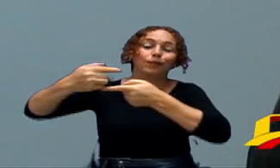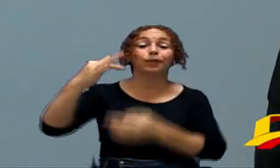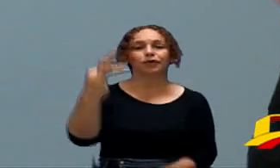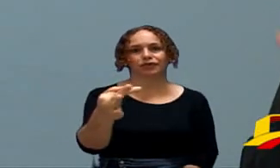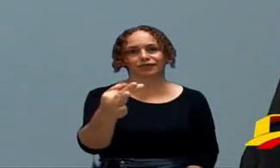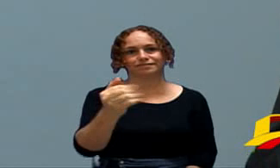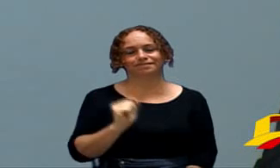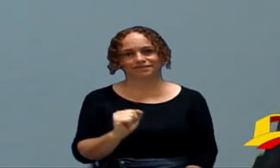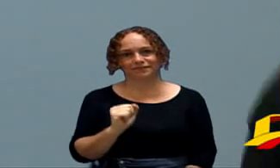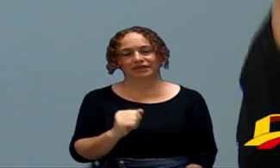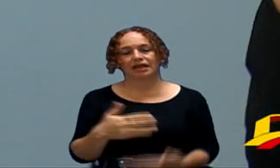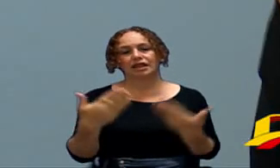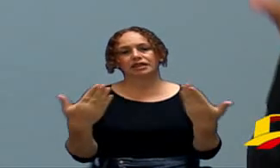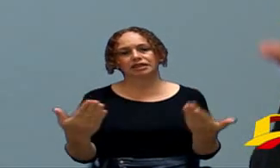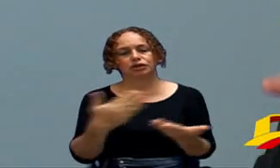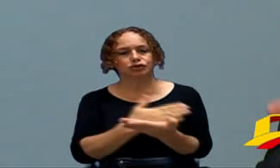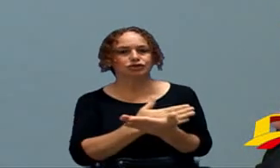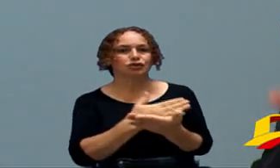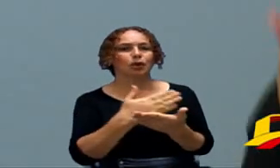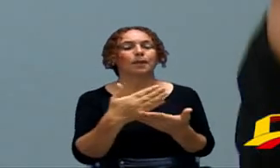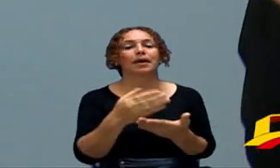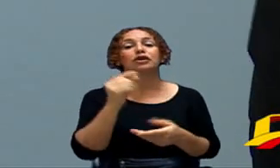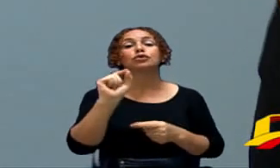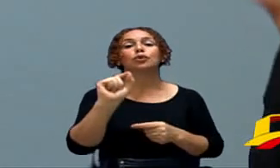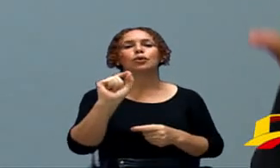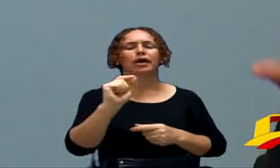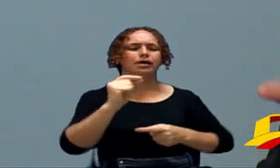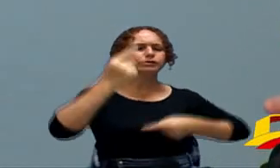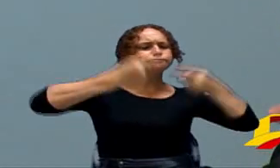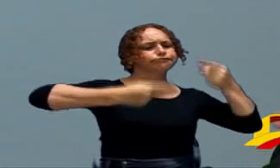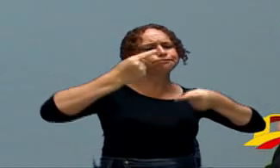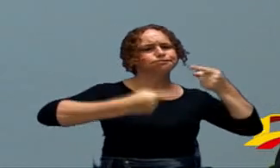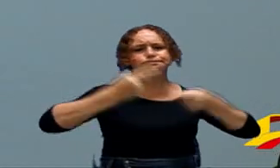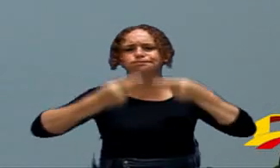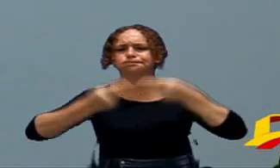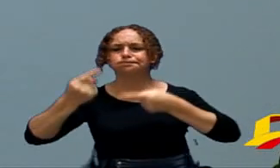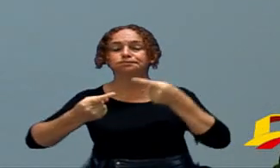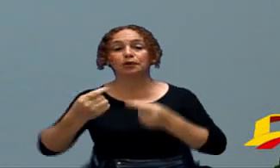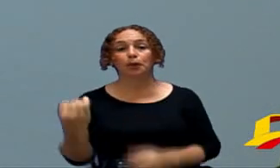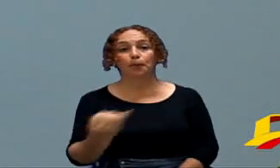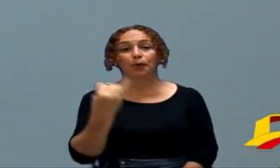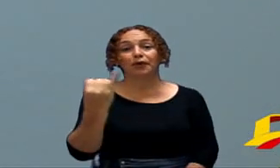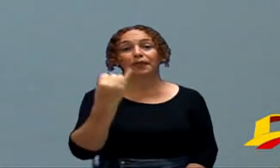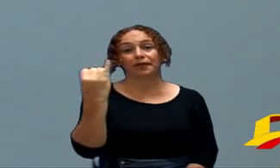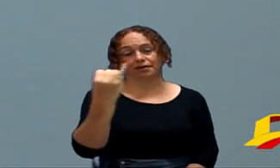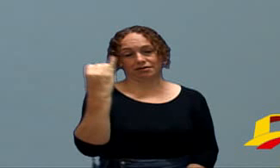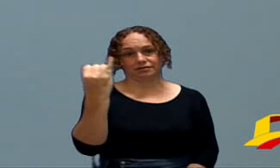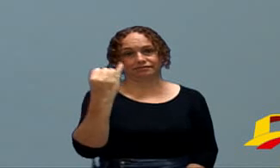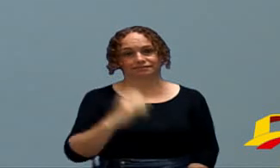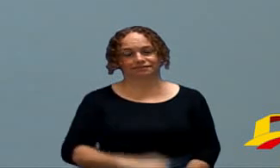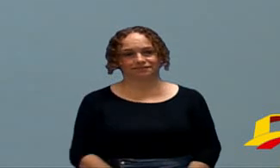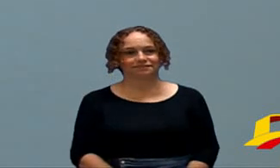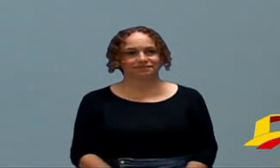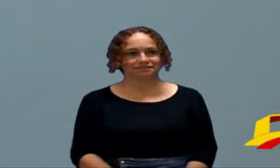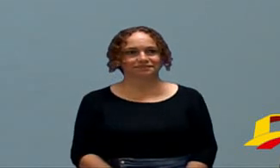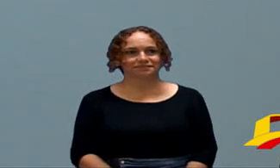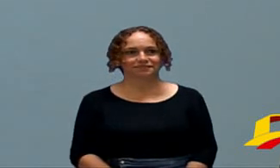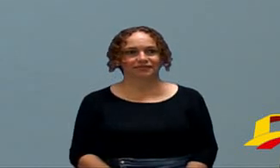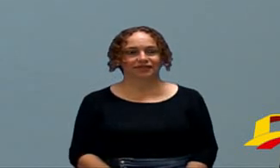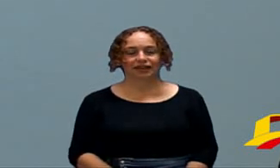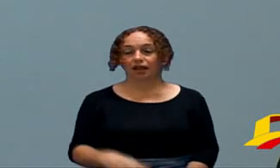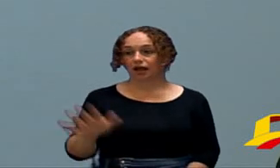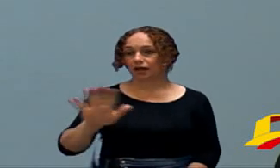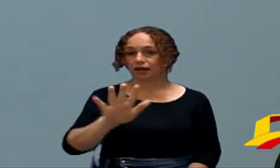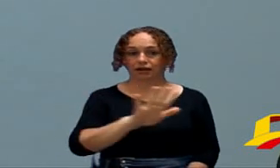vem elaborando, vem discutindo a importância... Só completar. Não, pessoal, só um minutinho